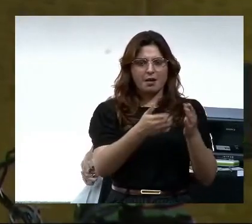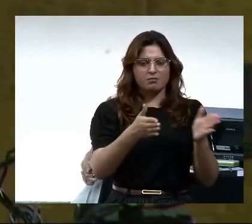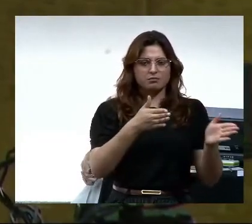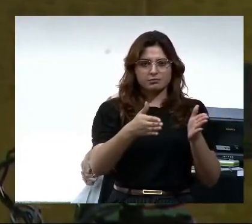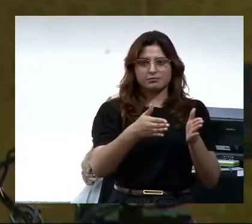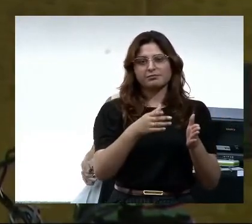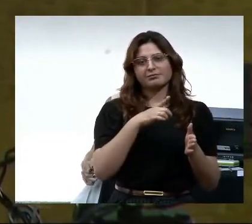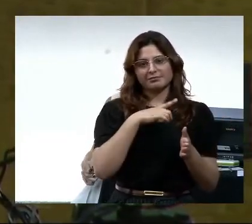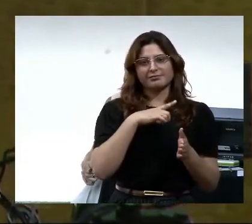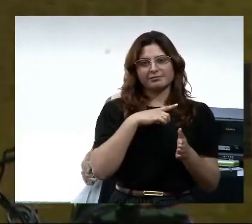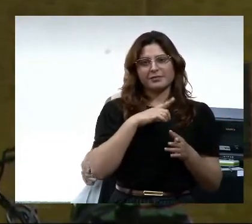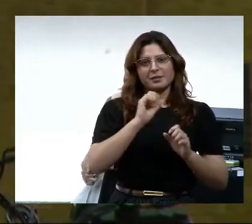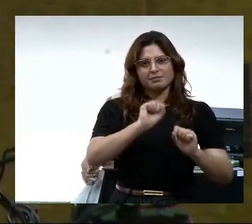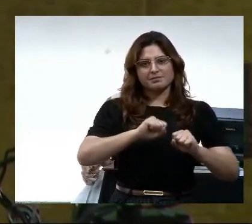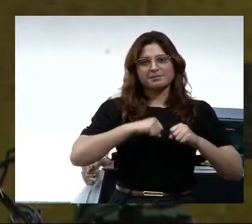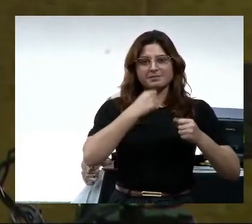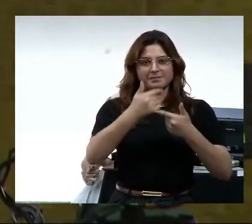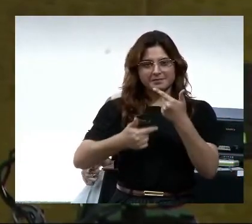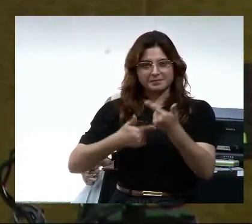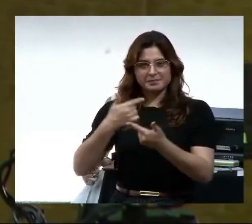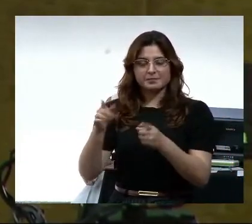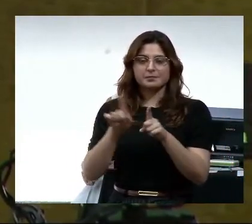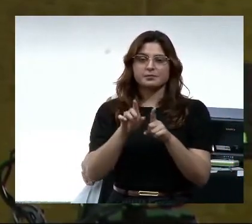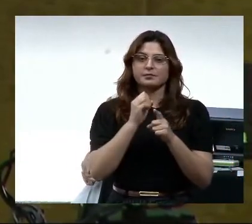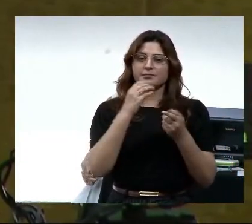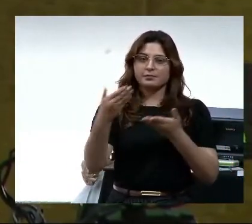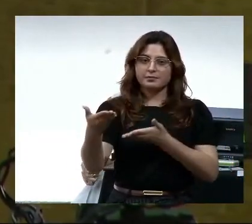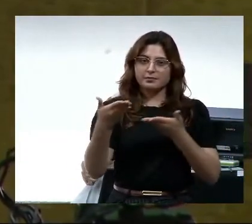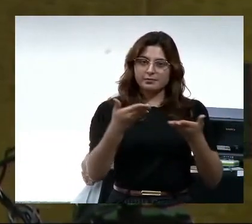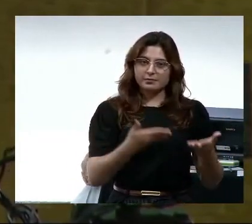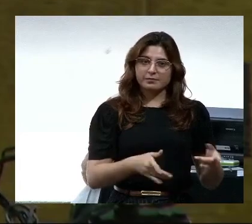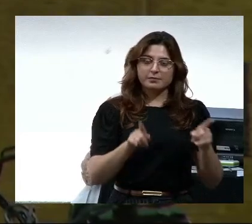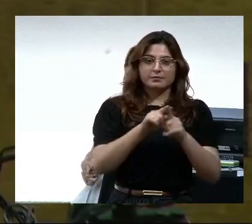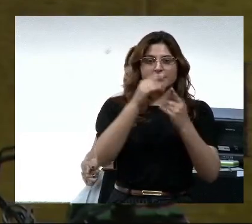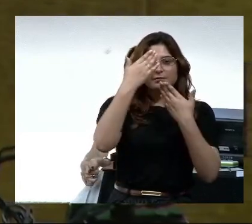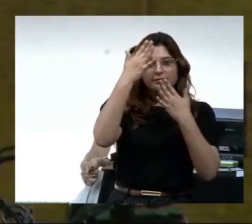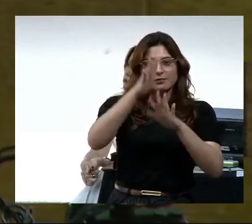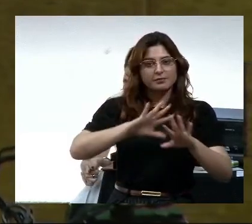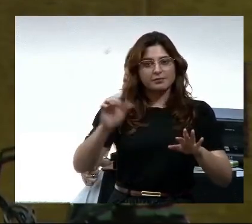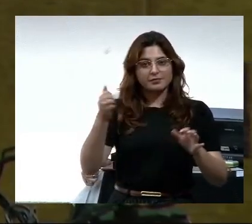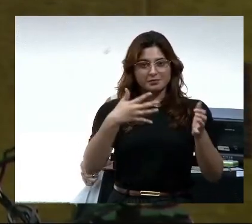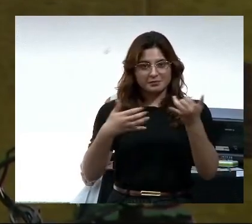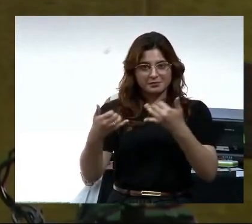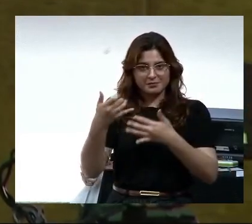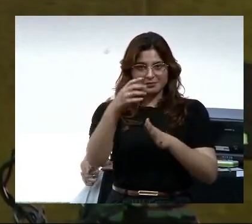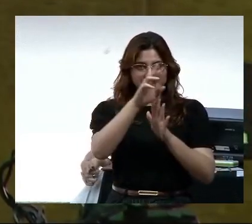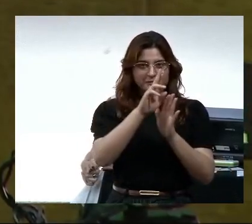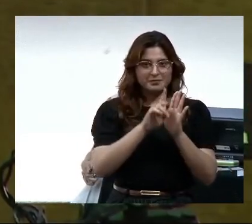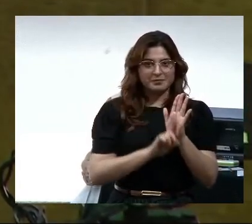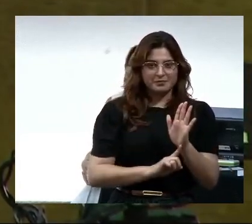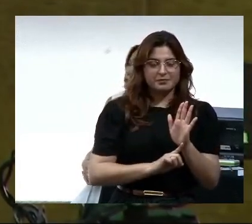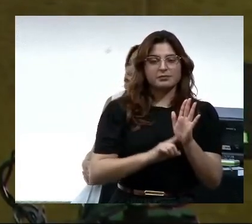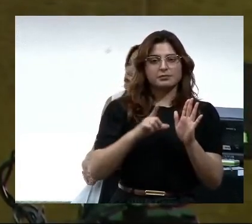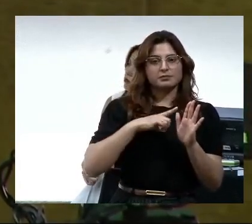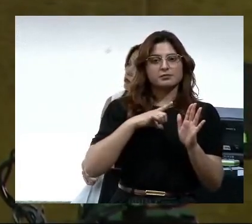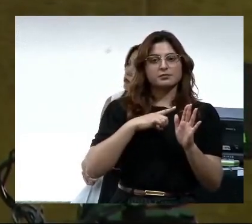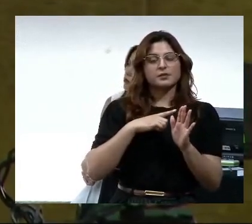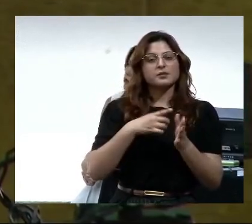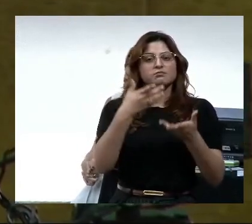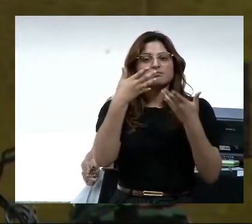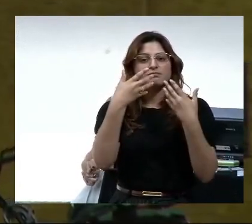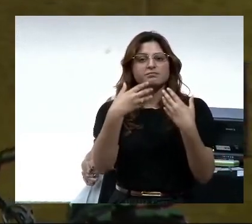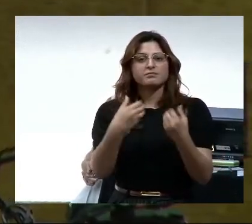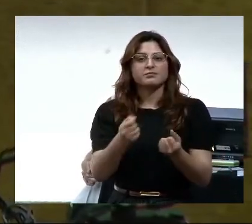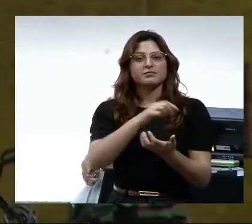classe. Dou também as boas-vindas e agradeço aos novos integrantes da diretoria por terem aceitado a missão de